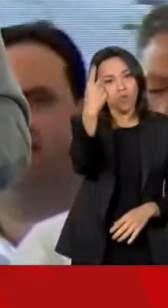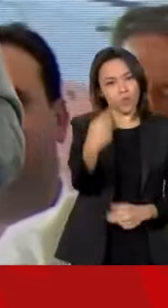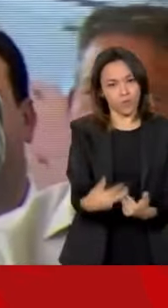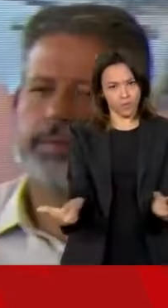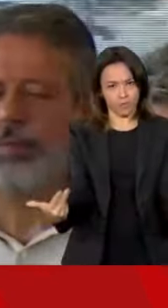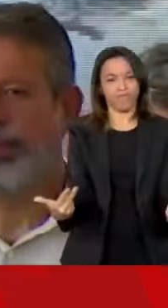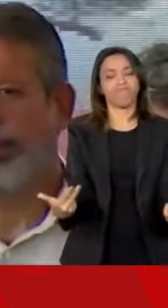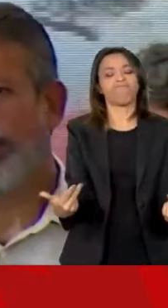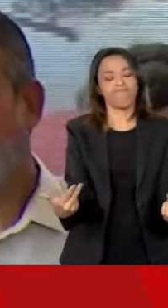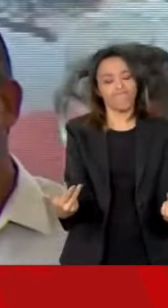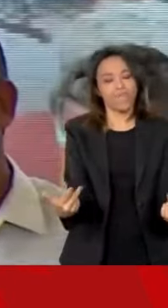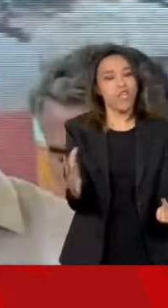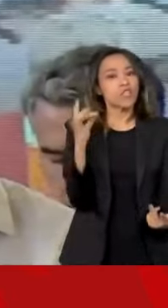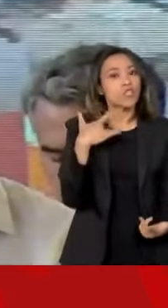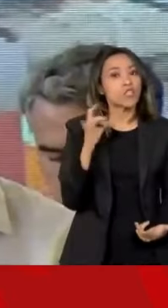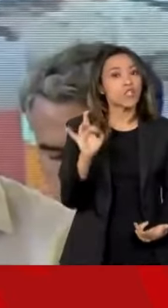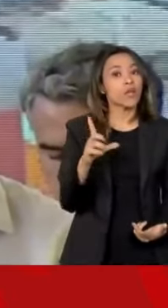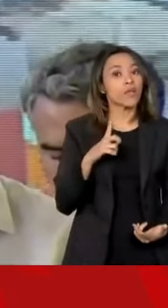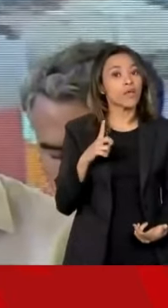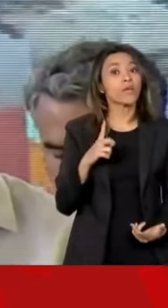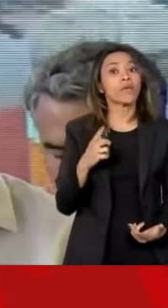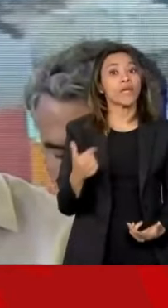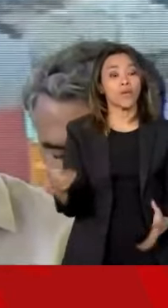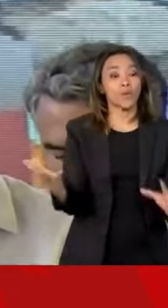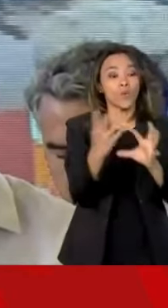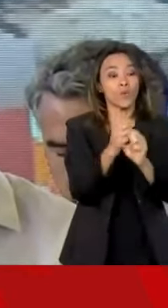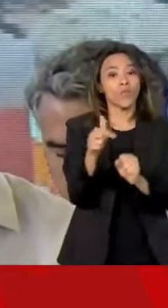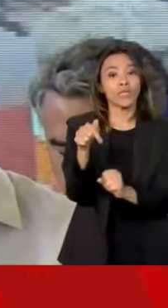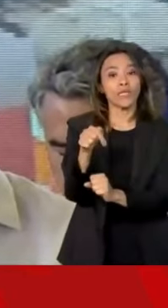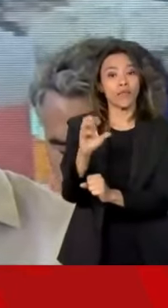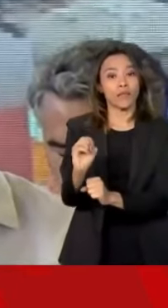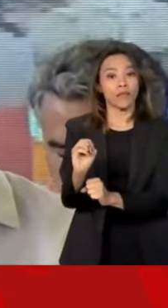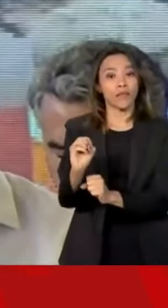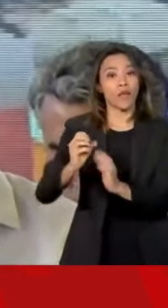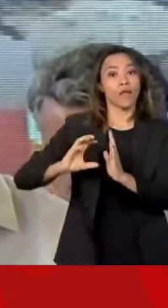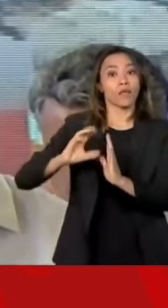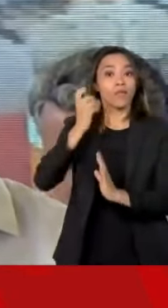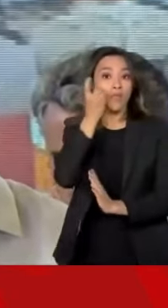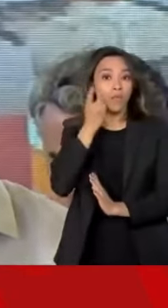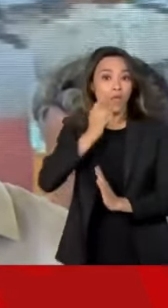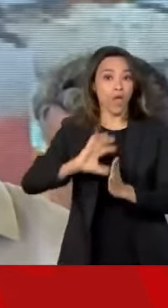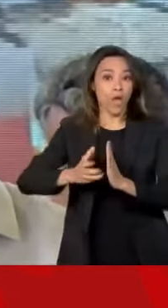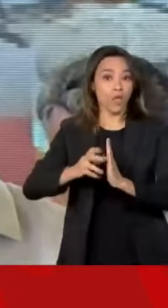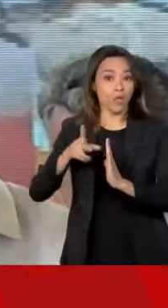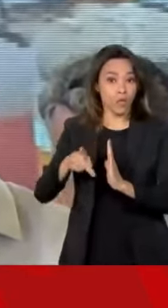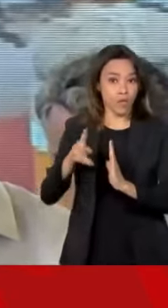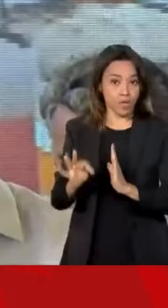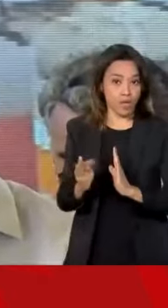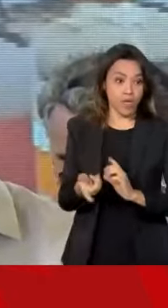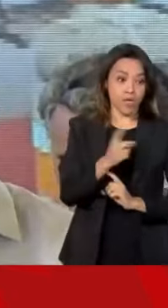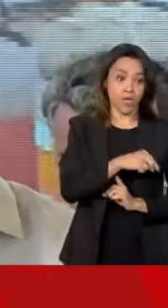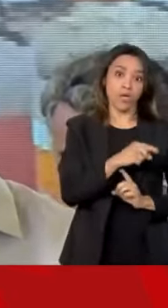coisa eu só tenho 70 deputados e a Câmara tem